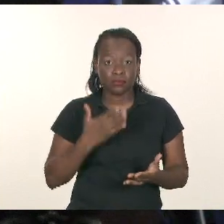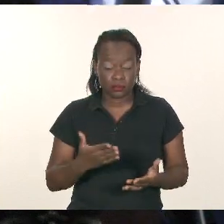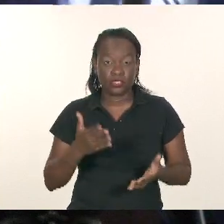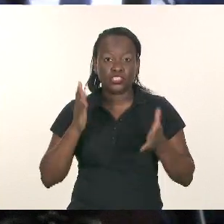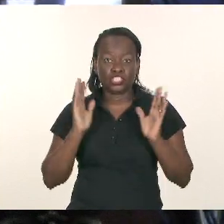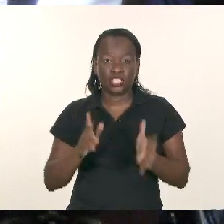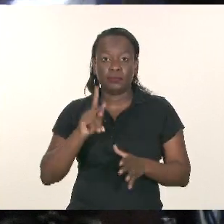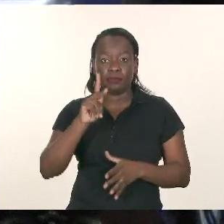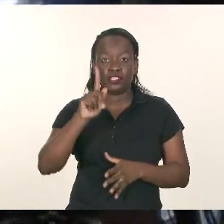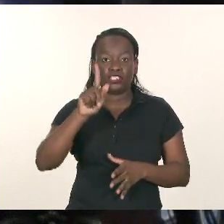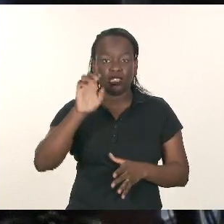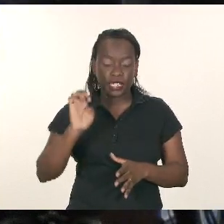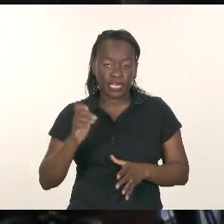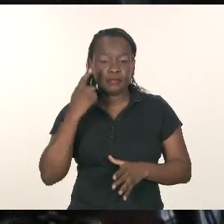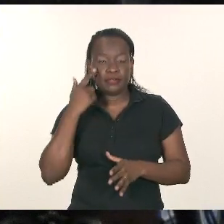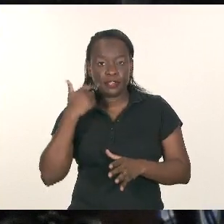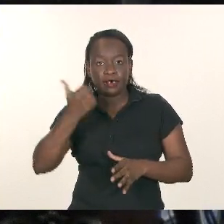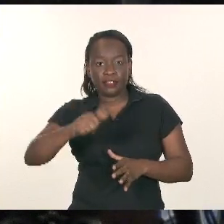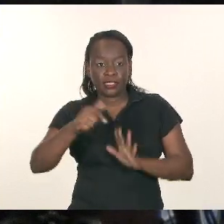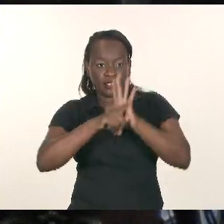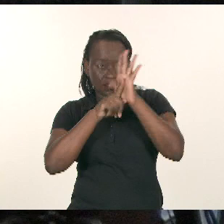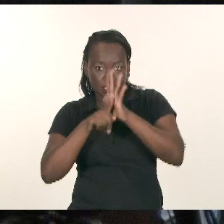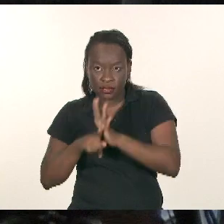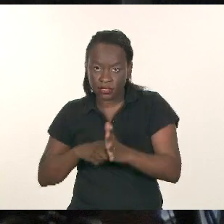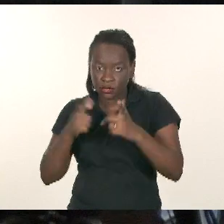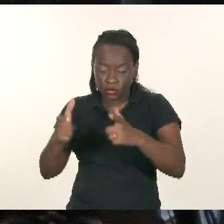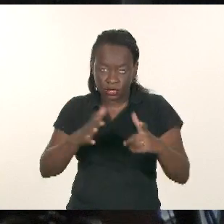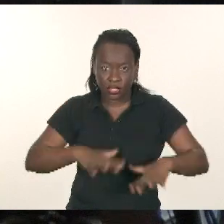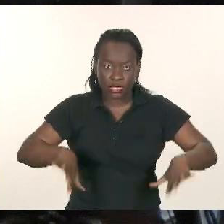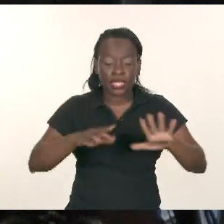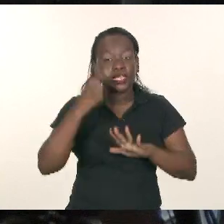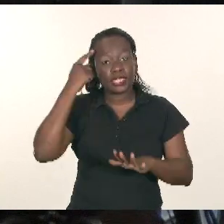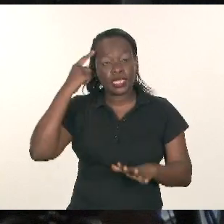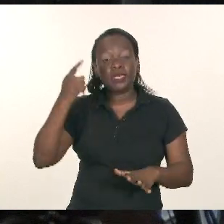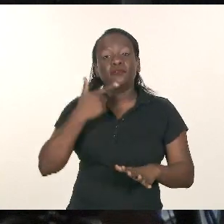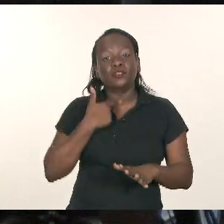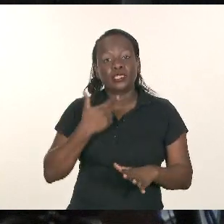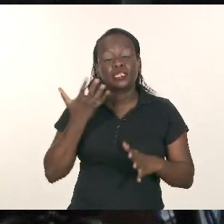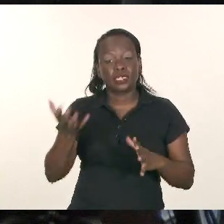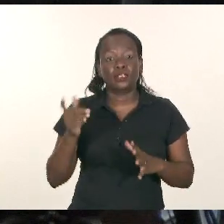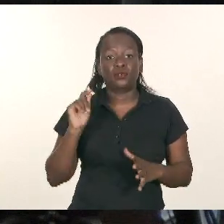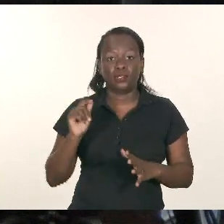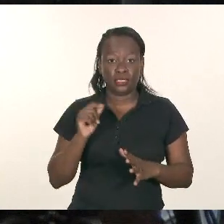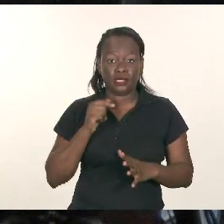a PGE para fazer a avaliação do espaço, e a ideia é que pudéssemos ali